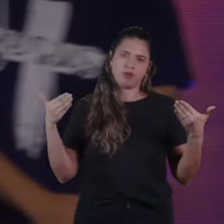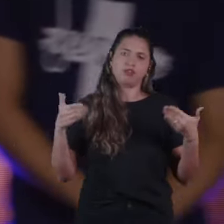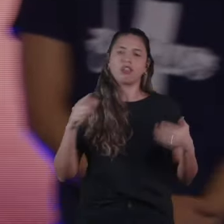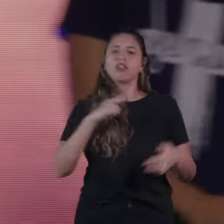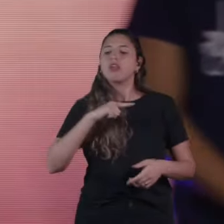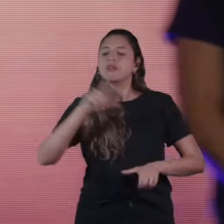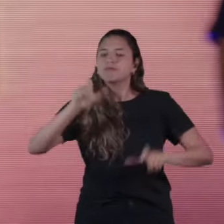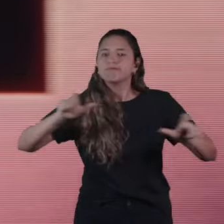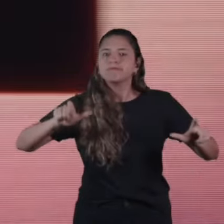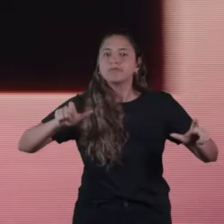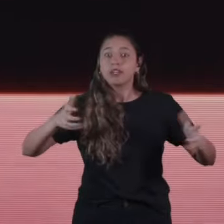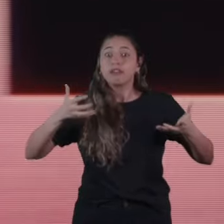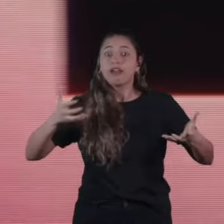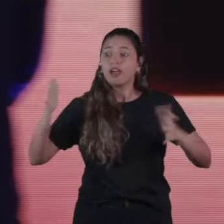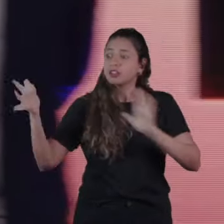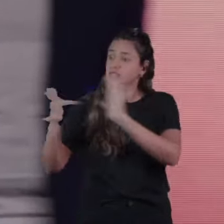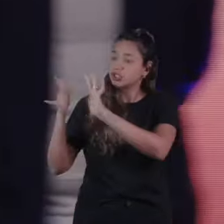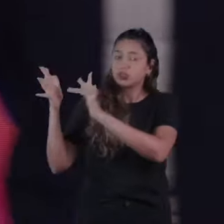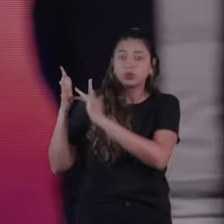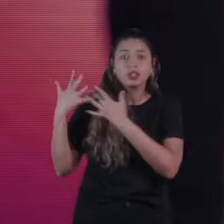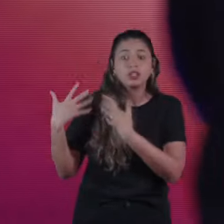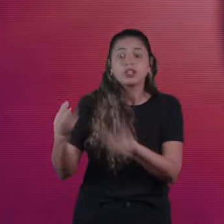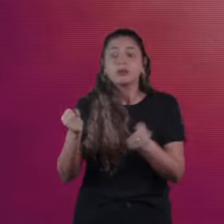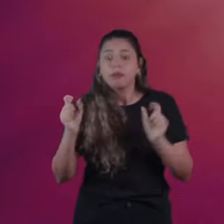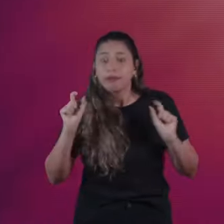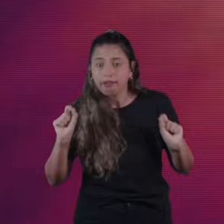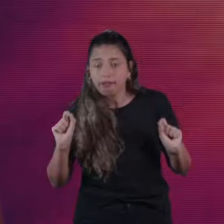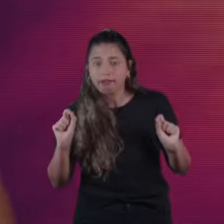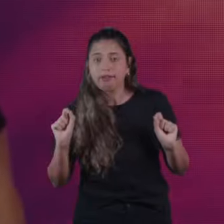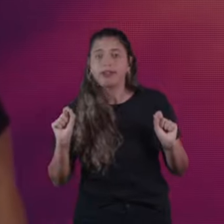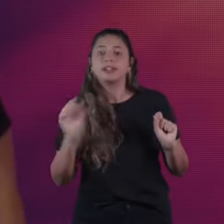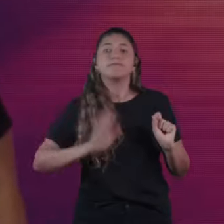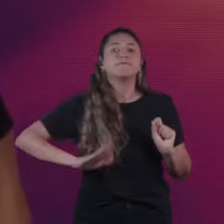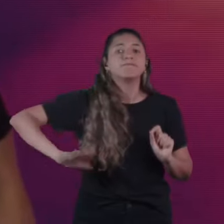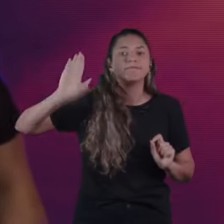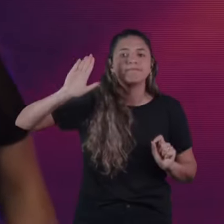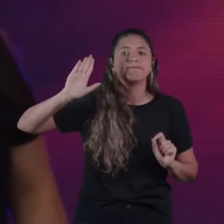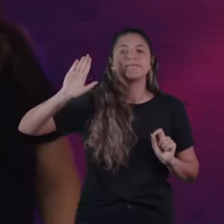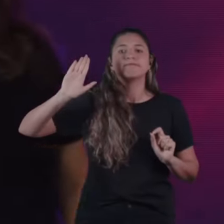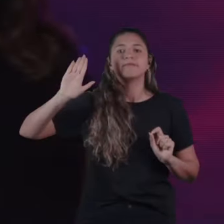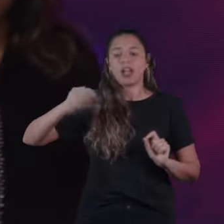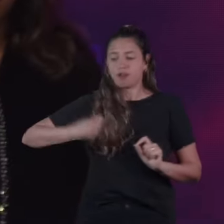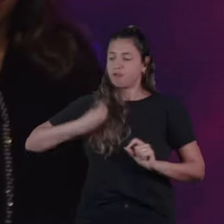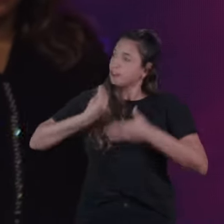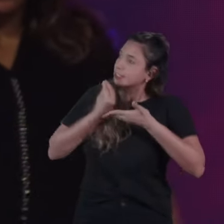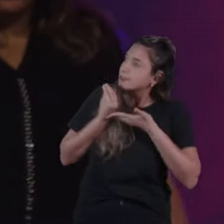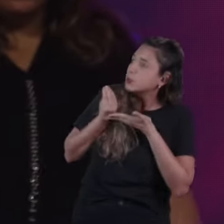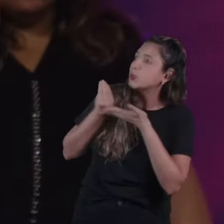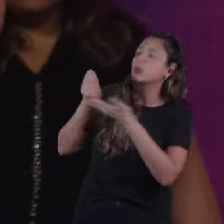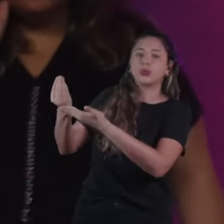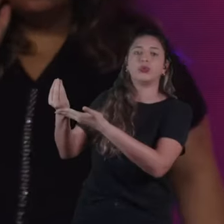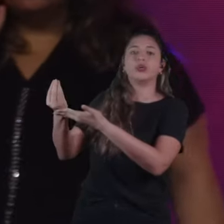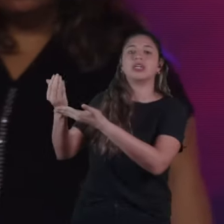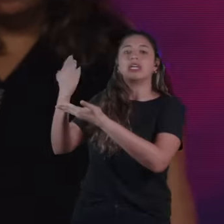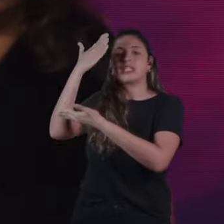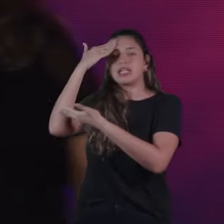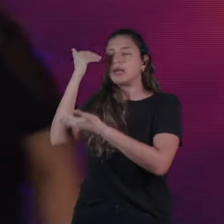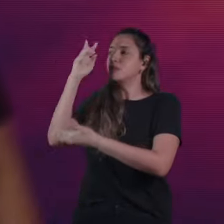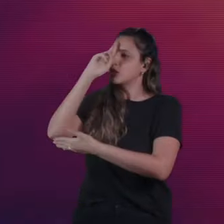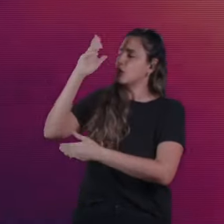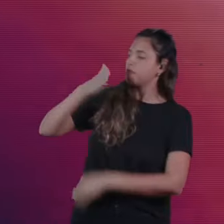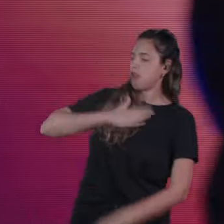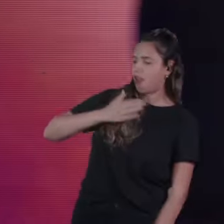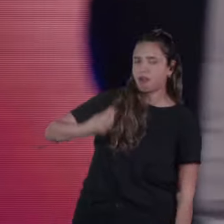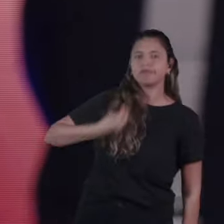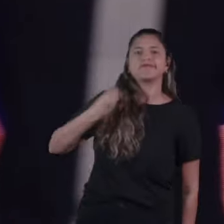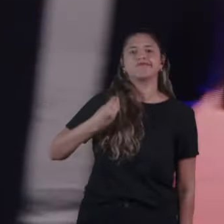Alguém aqui que hoje quer dar esse passo, quer entregar o seu coração, quer entregar a sua vida a Jesus, quer reconhecer que Ele é o Senhor da tua vida